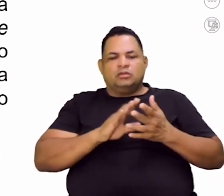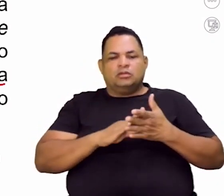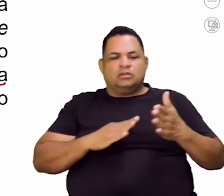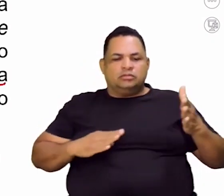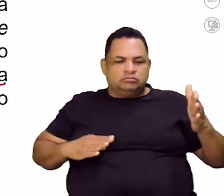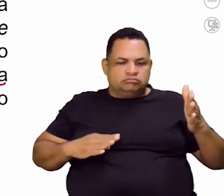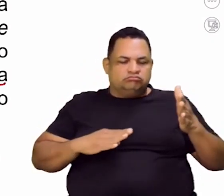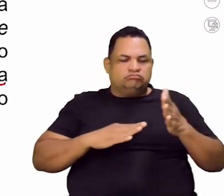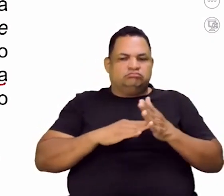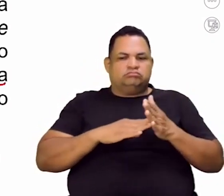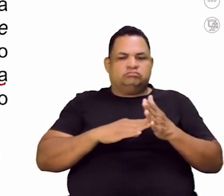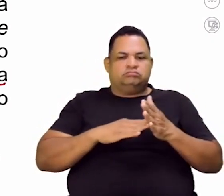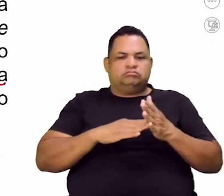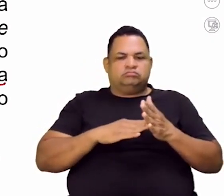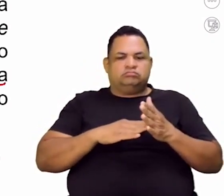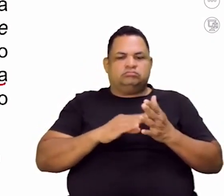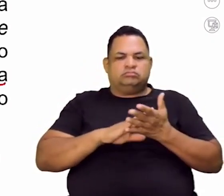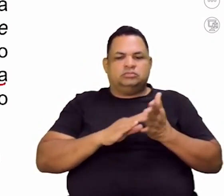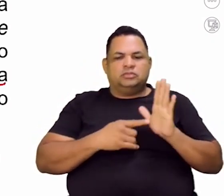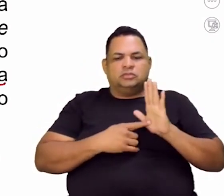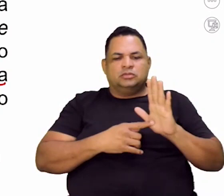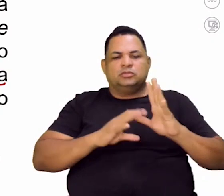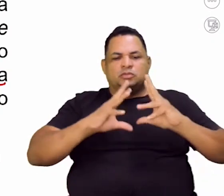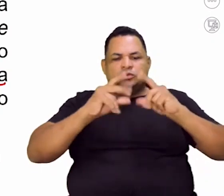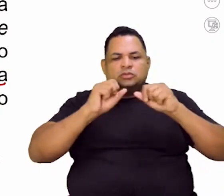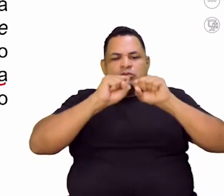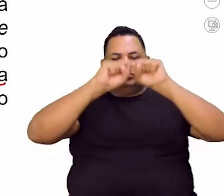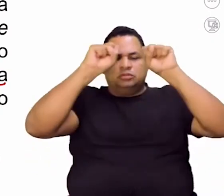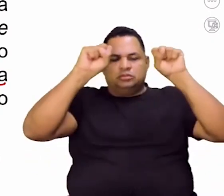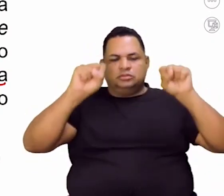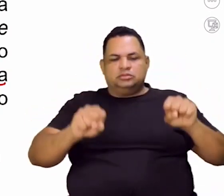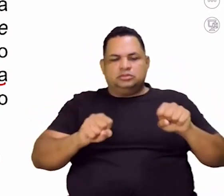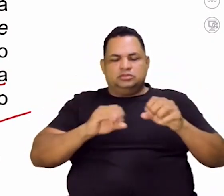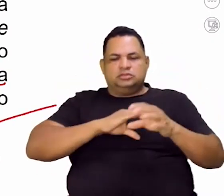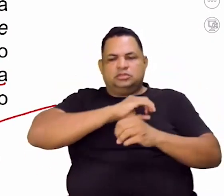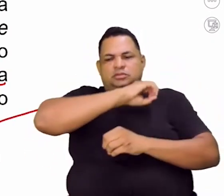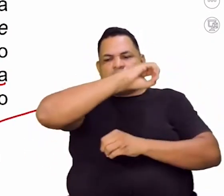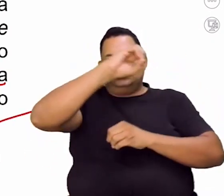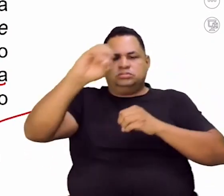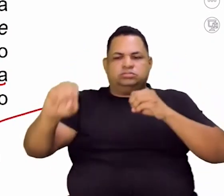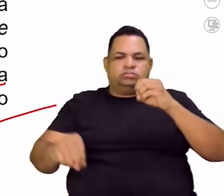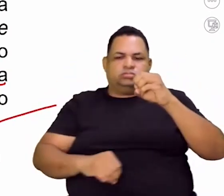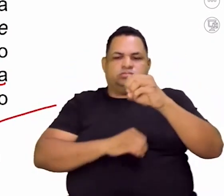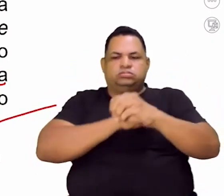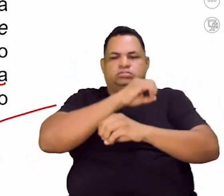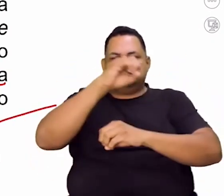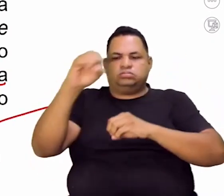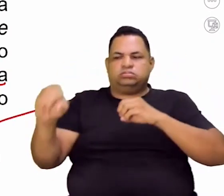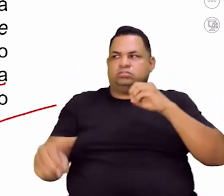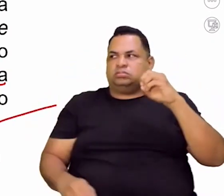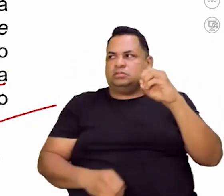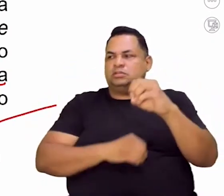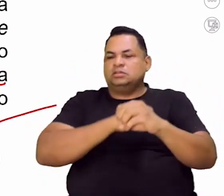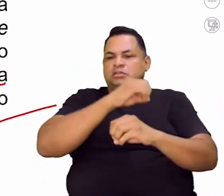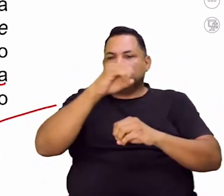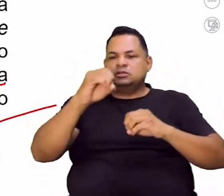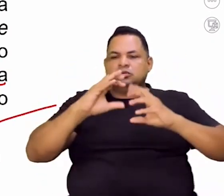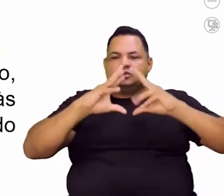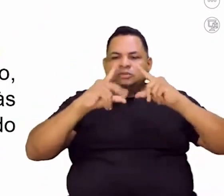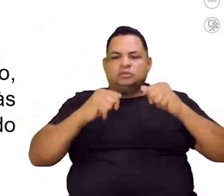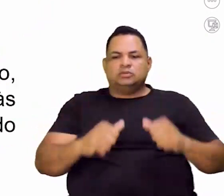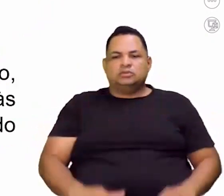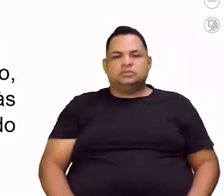né? Até chegar à demonstração de todo o sistema solar. Então, aos poucos, ele foi analisando esses